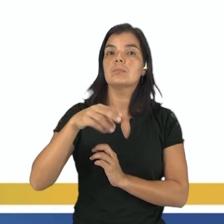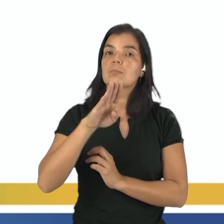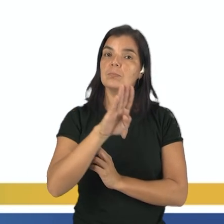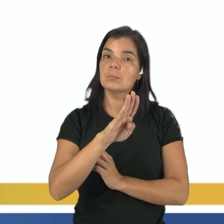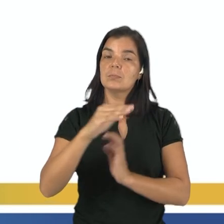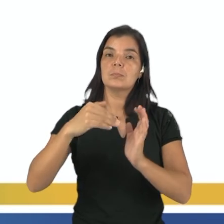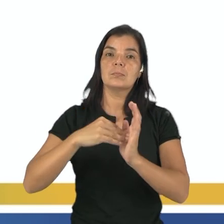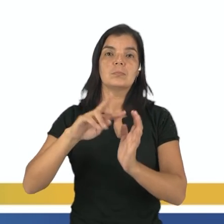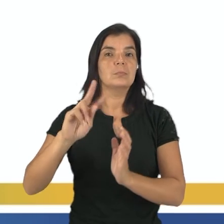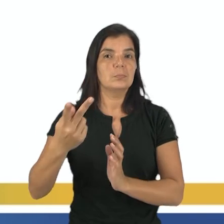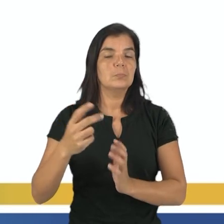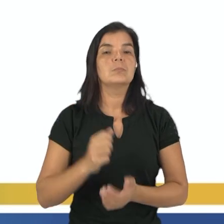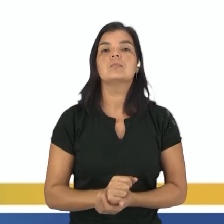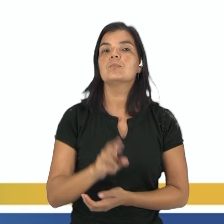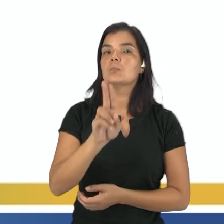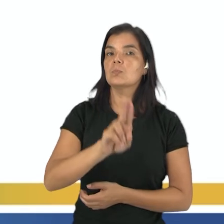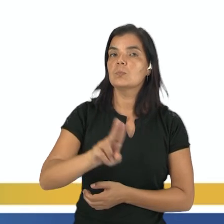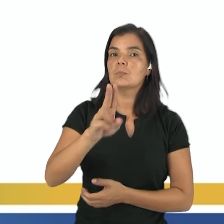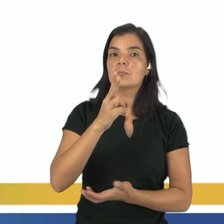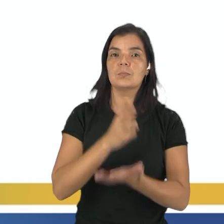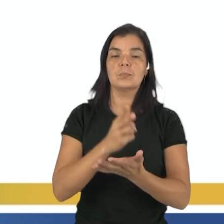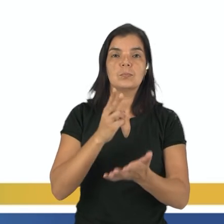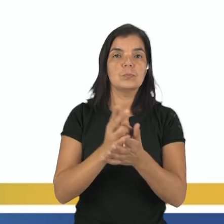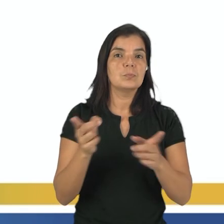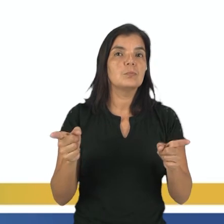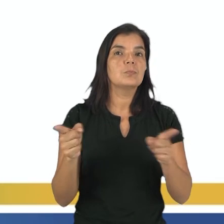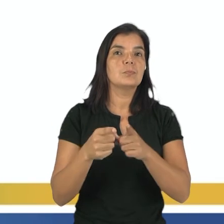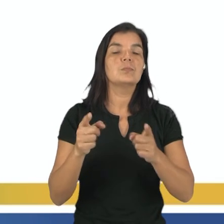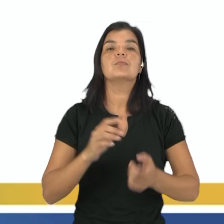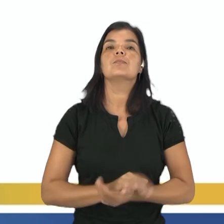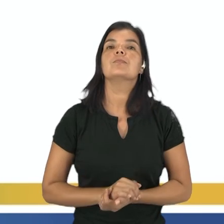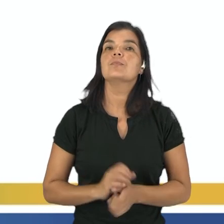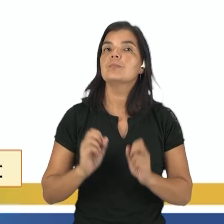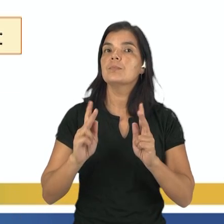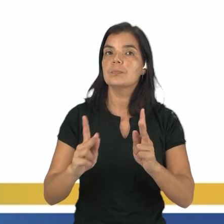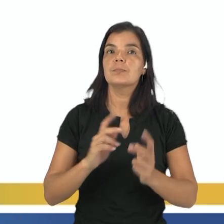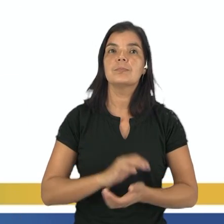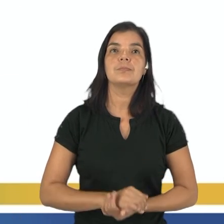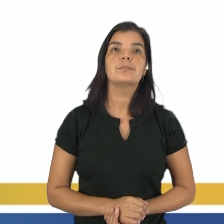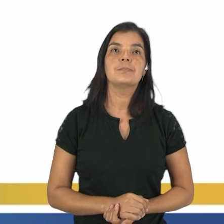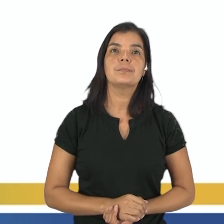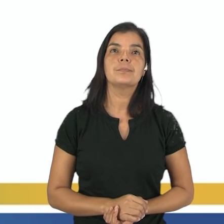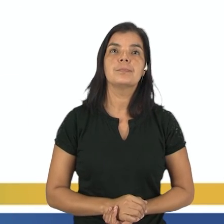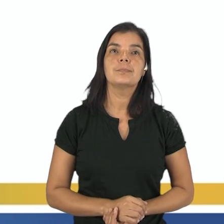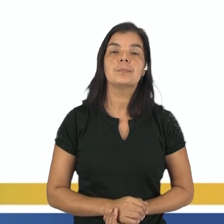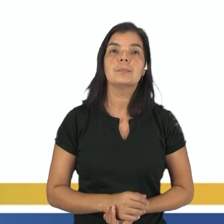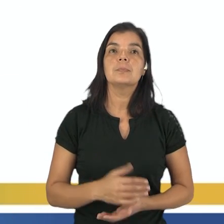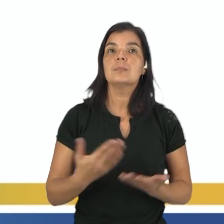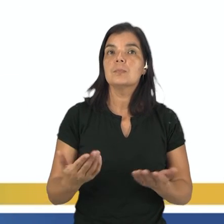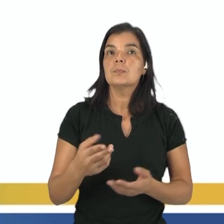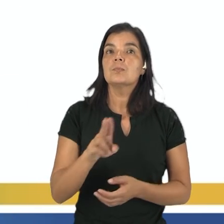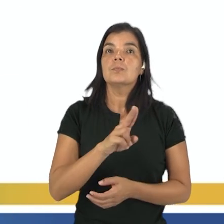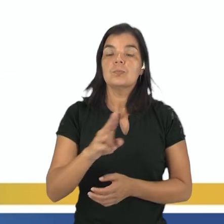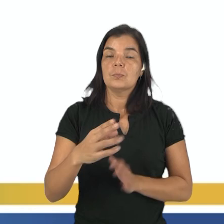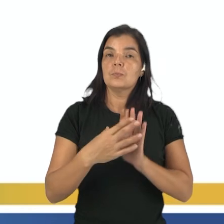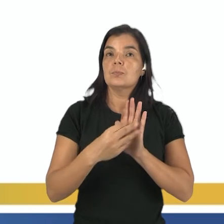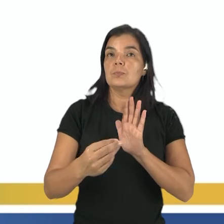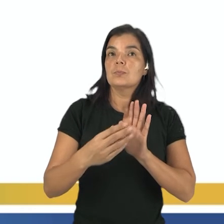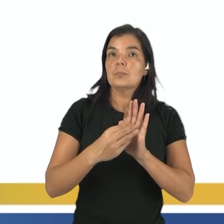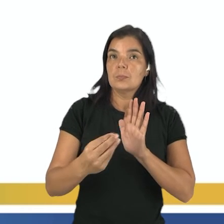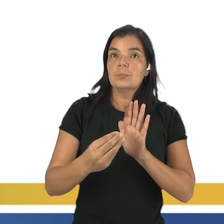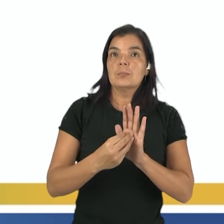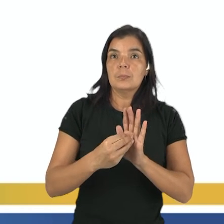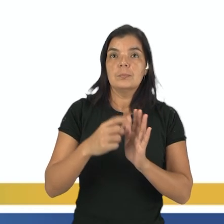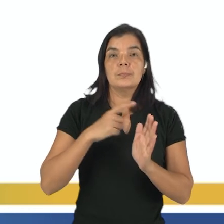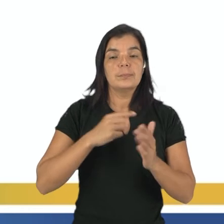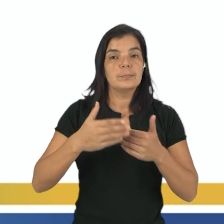até H, né? Utilizando sempre o caminho mais curto, ok? Muito bem. Dê o nome, pessoal,